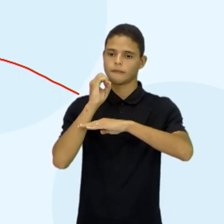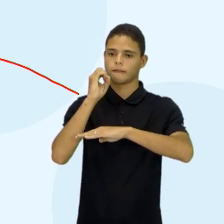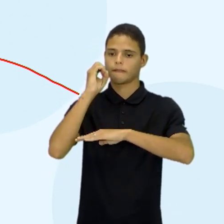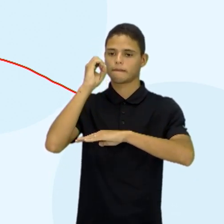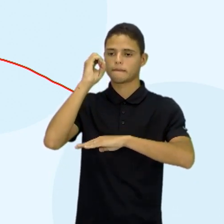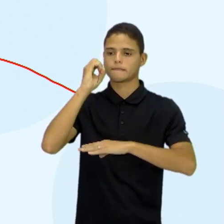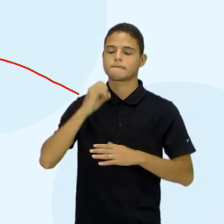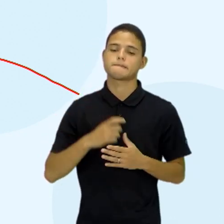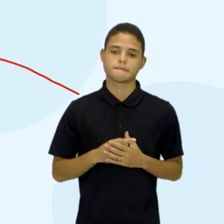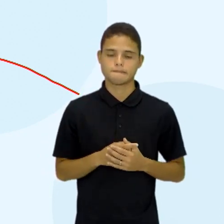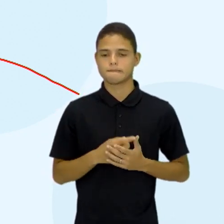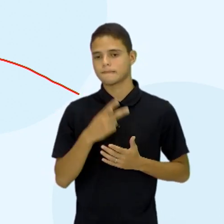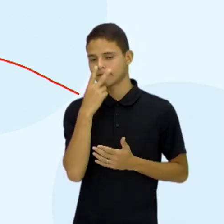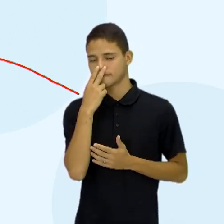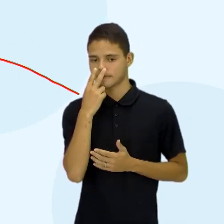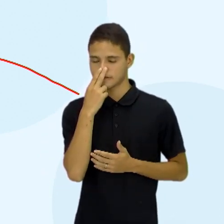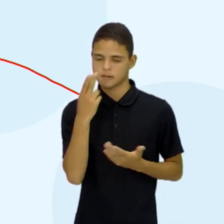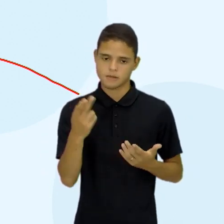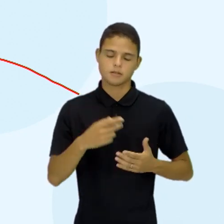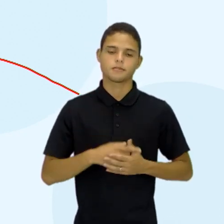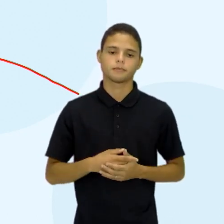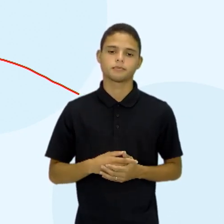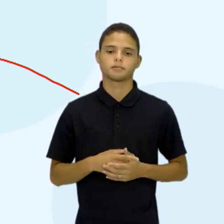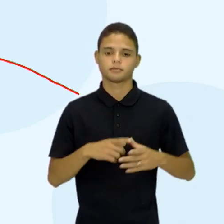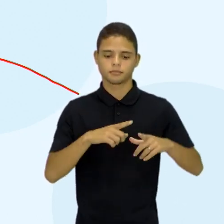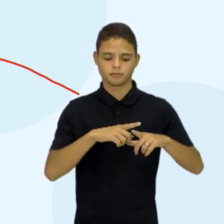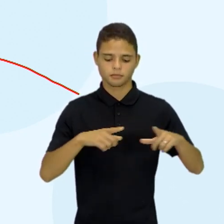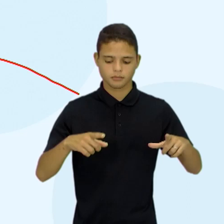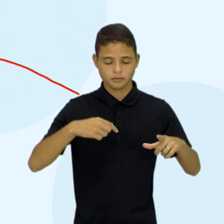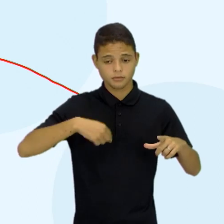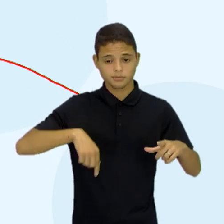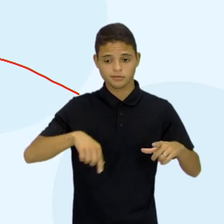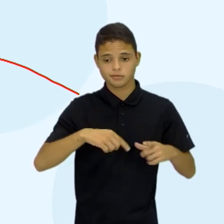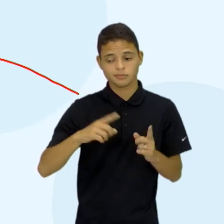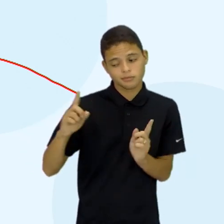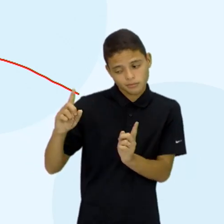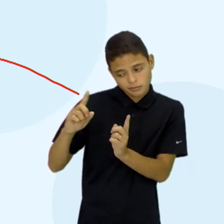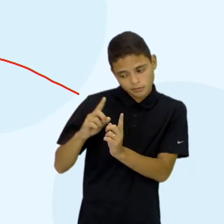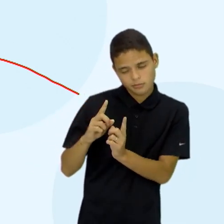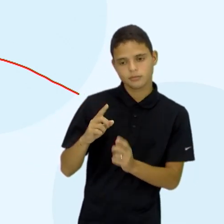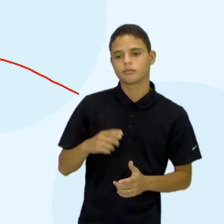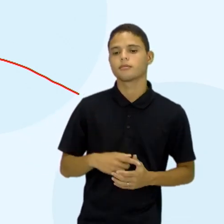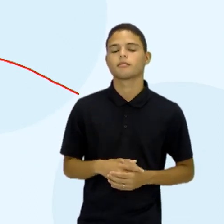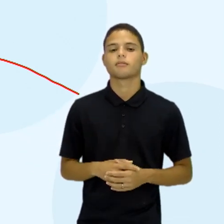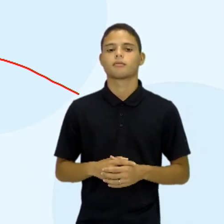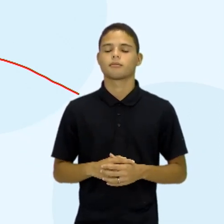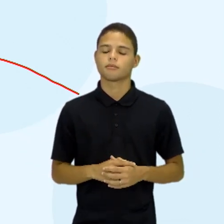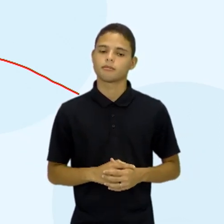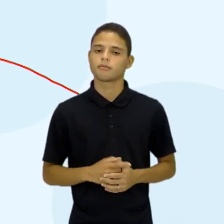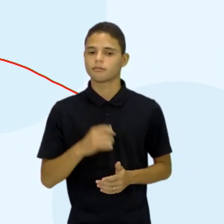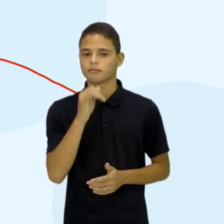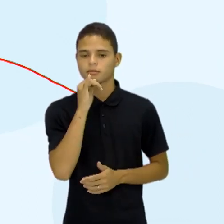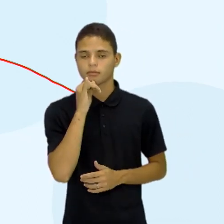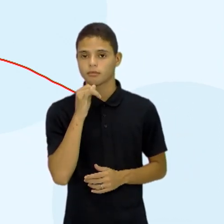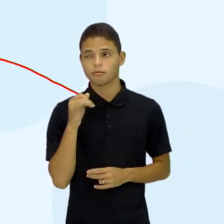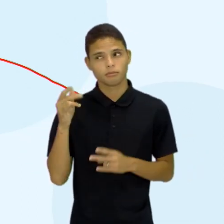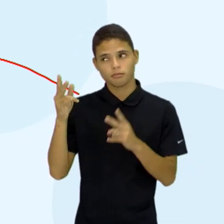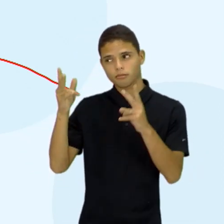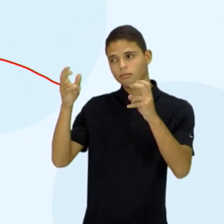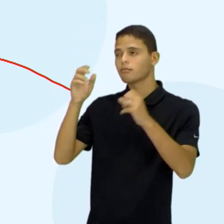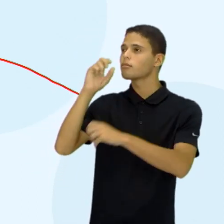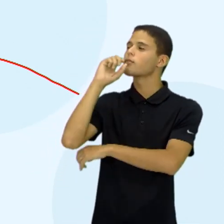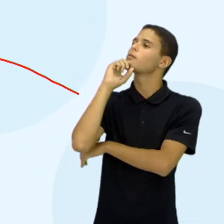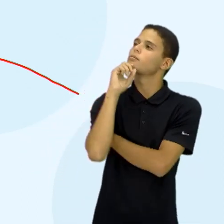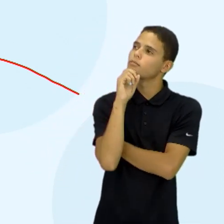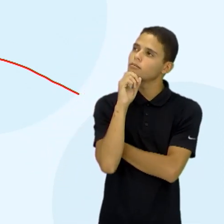em movimento e a gente tem essa impressão mesmo aqui da terra porque a gente é pequenininho diante dele vamos supor que você observando o sol está